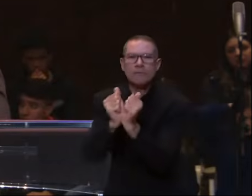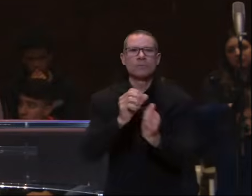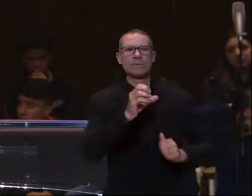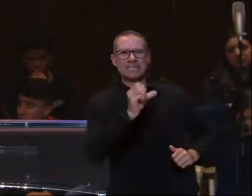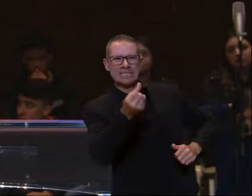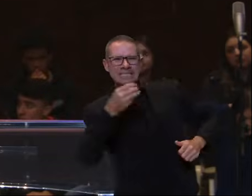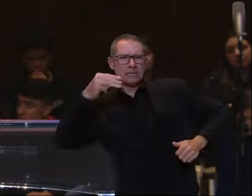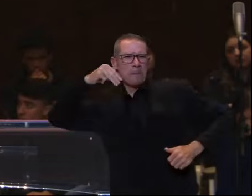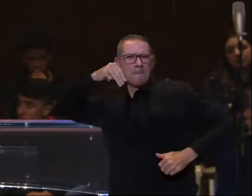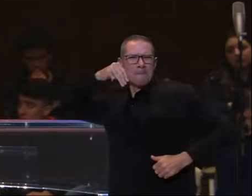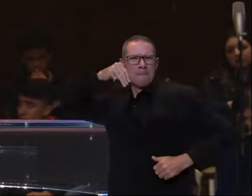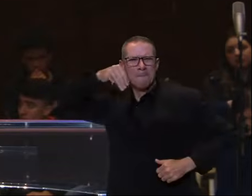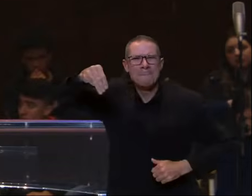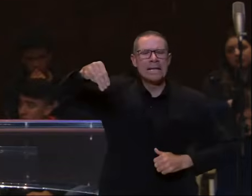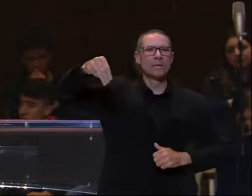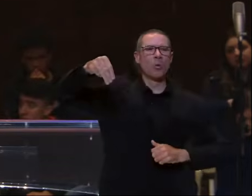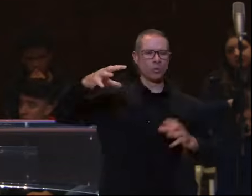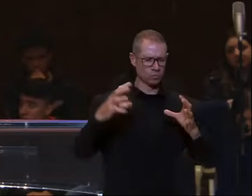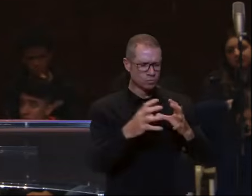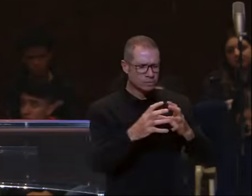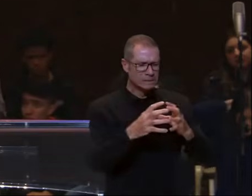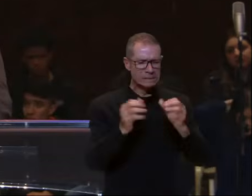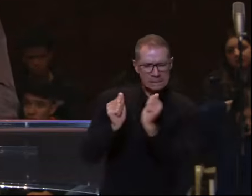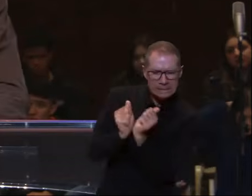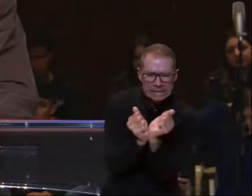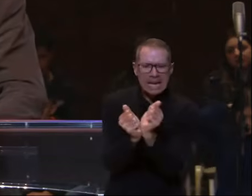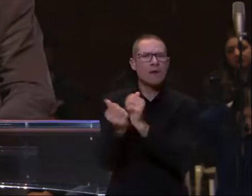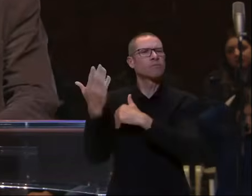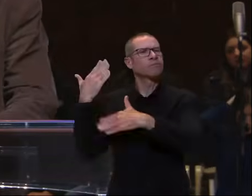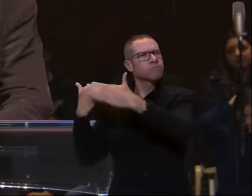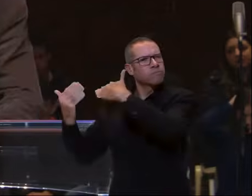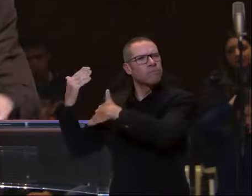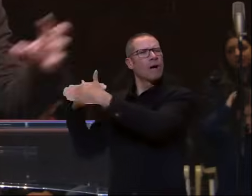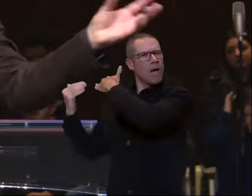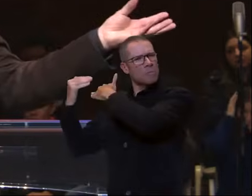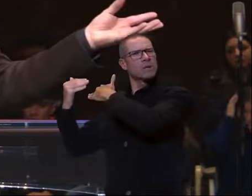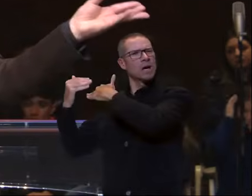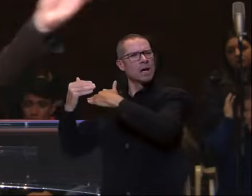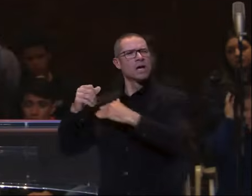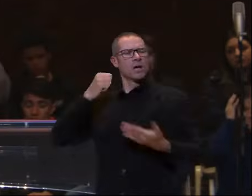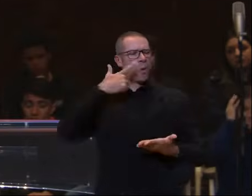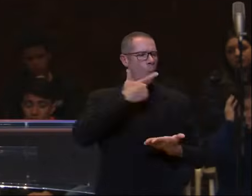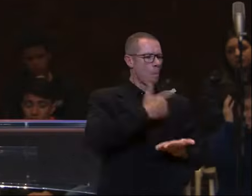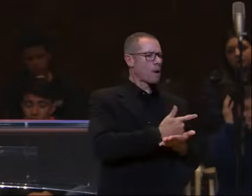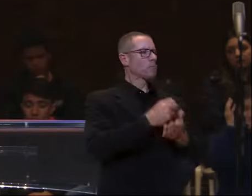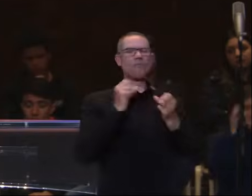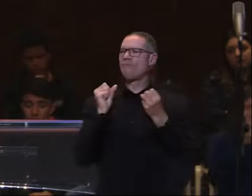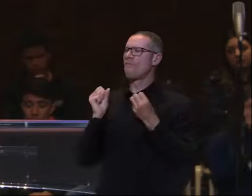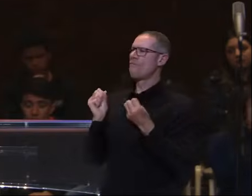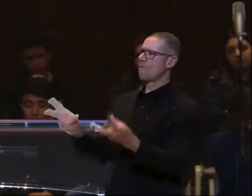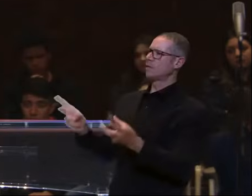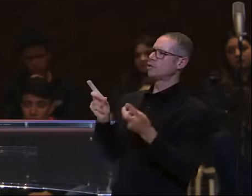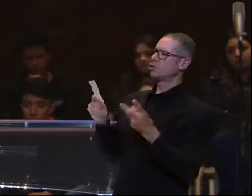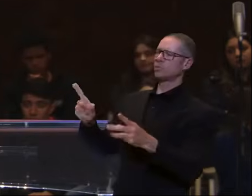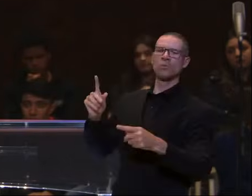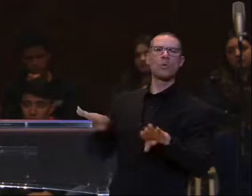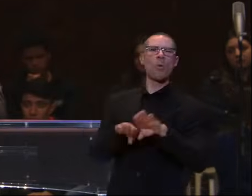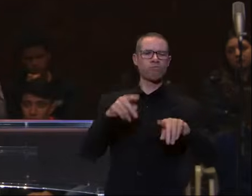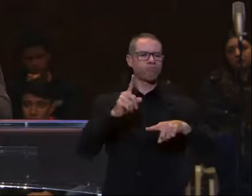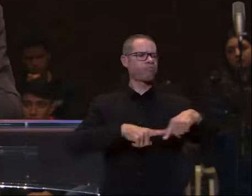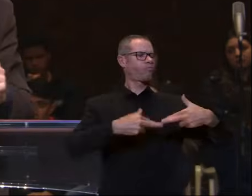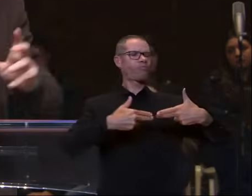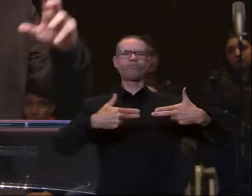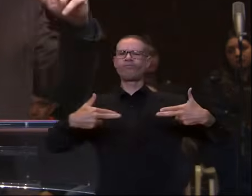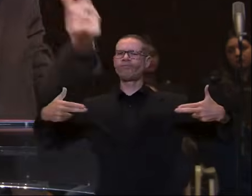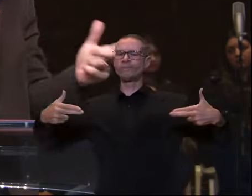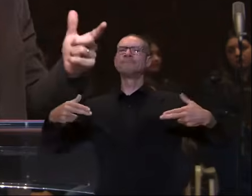6 milhões de escravos naquela época. Eles eram comprados e vendidos como objeto. No